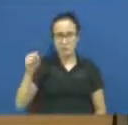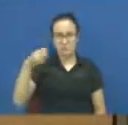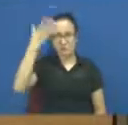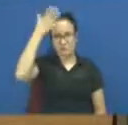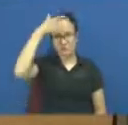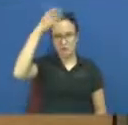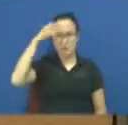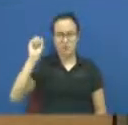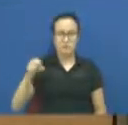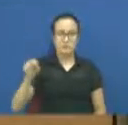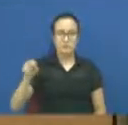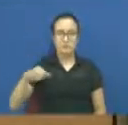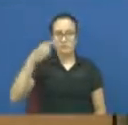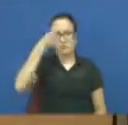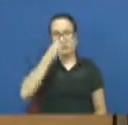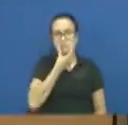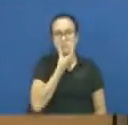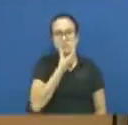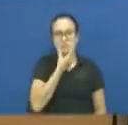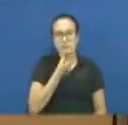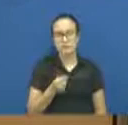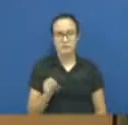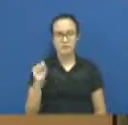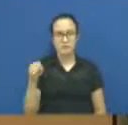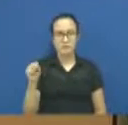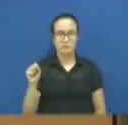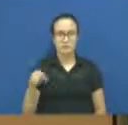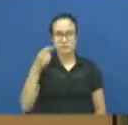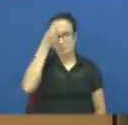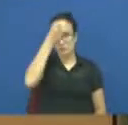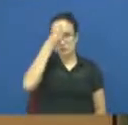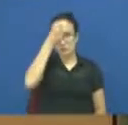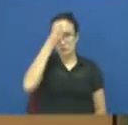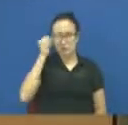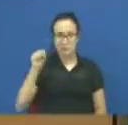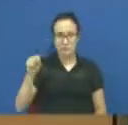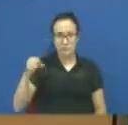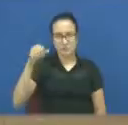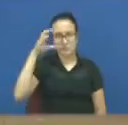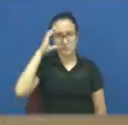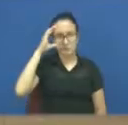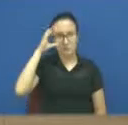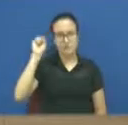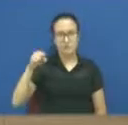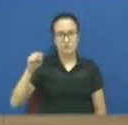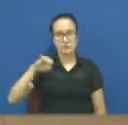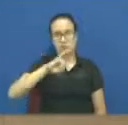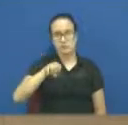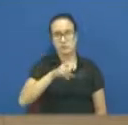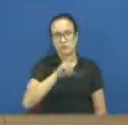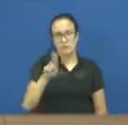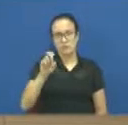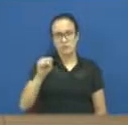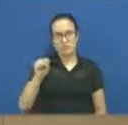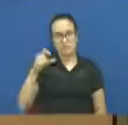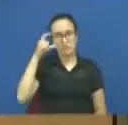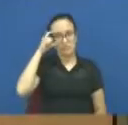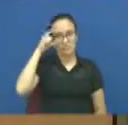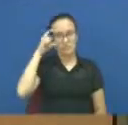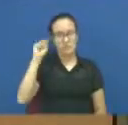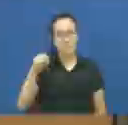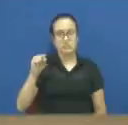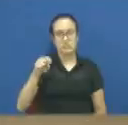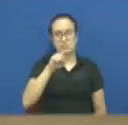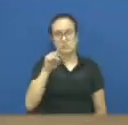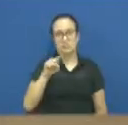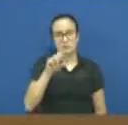Érica Tanque. Sim, excelente. Érica Monteiro. Sim. Jorge Freitas. Sim. José Couto. Sim. José Eduardo. Sim. José Farid.